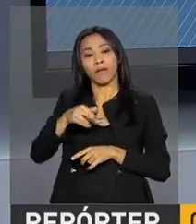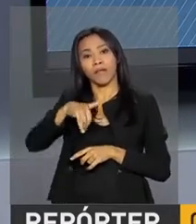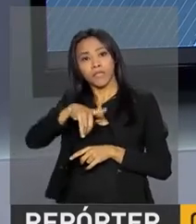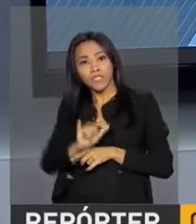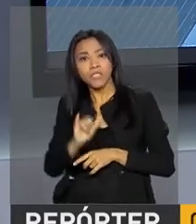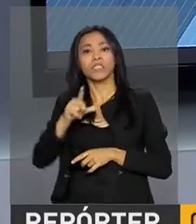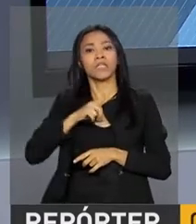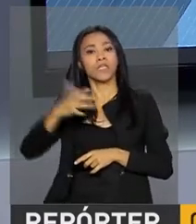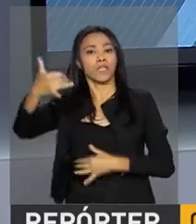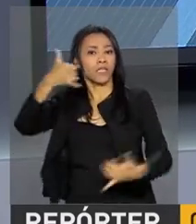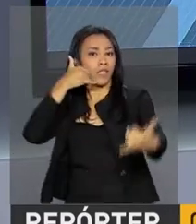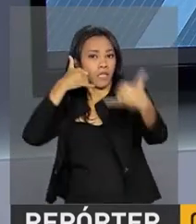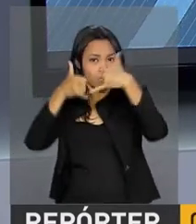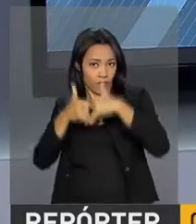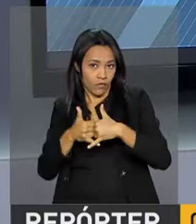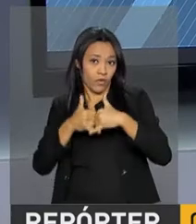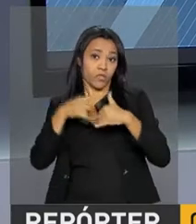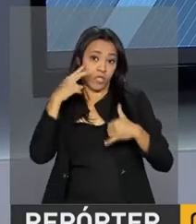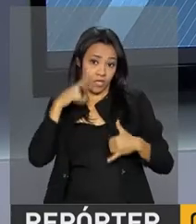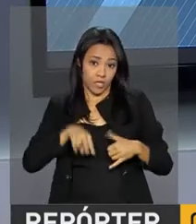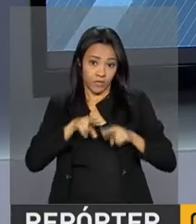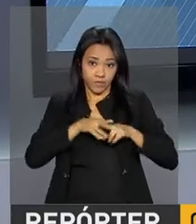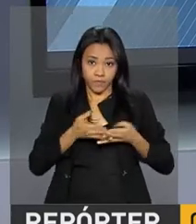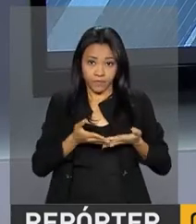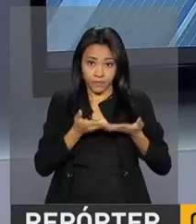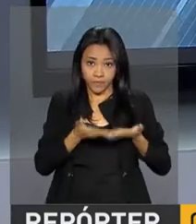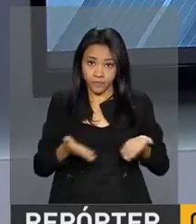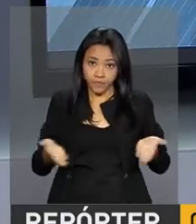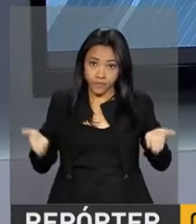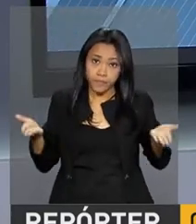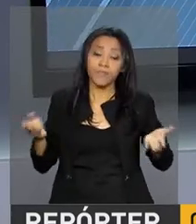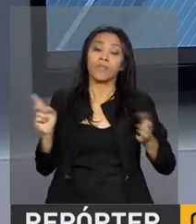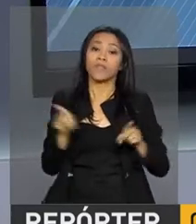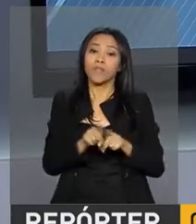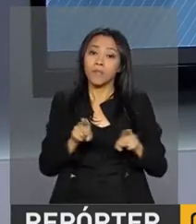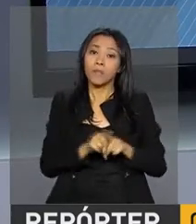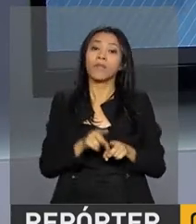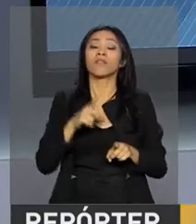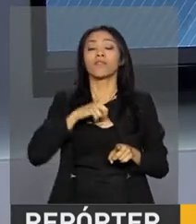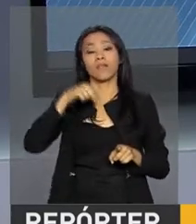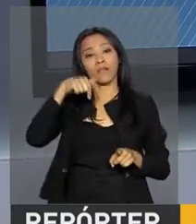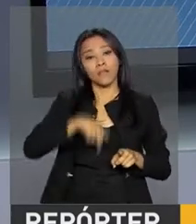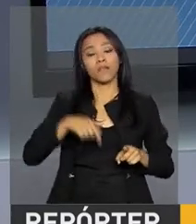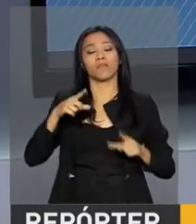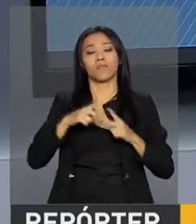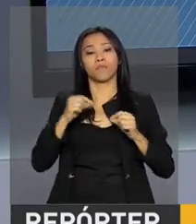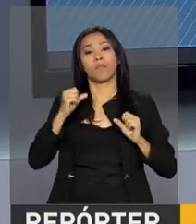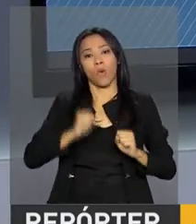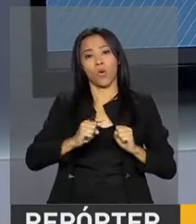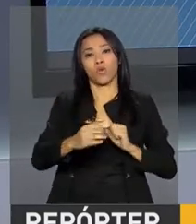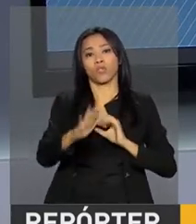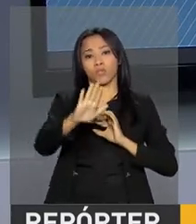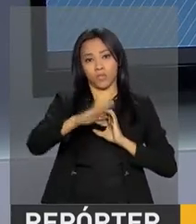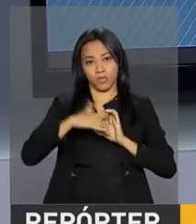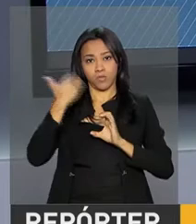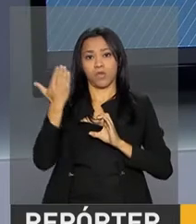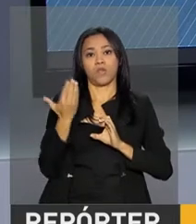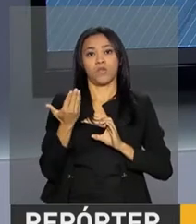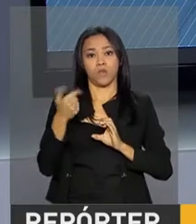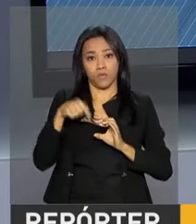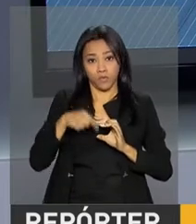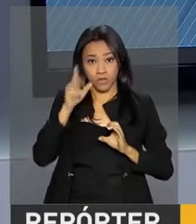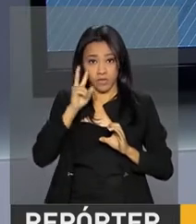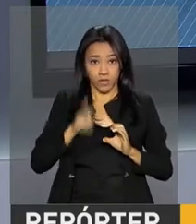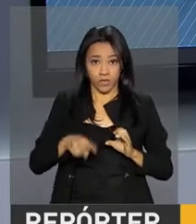aparecem na tela o núcleo de assistência a brasileiros do itamaraty aqui em brasília pode ser acionado também pelo e mail de